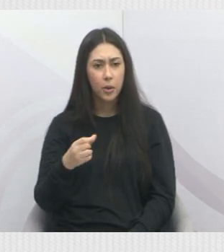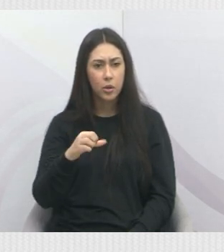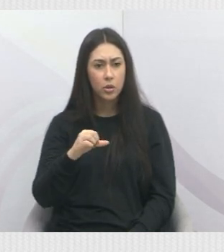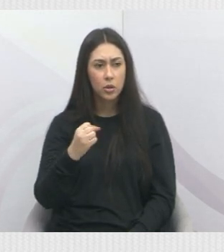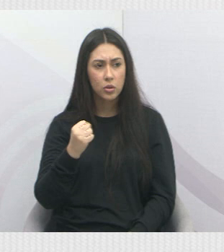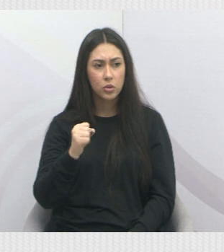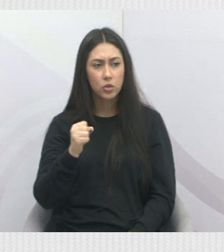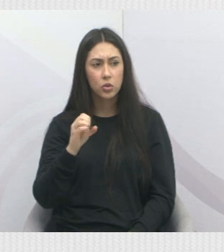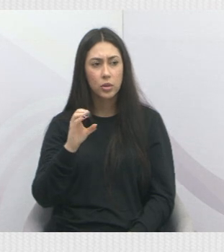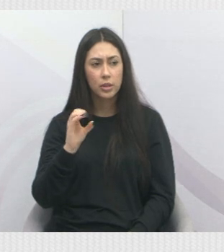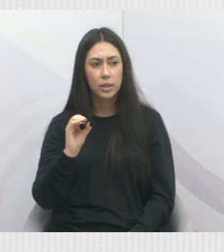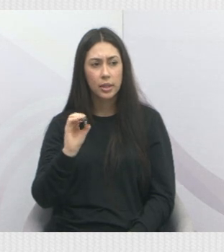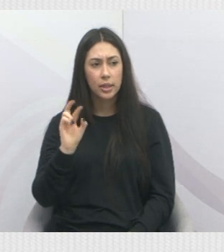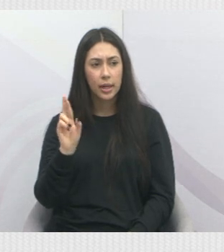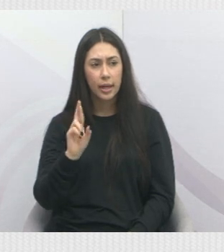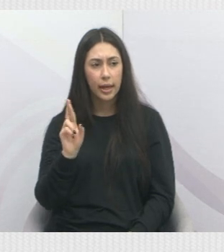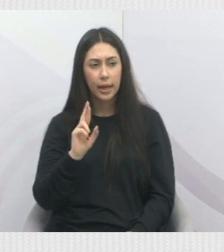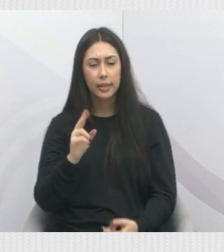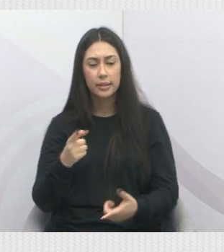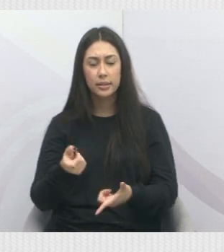374.980, sendo que despesa